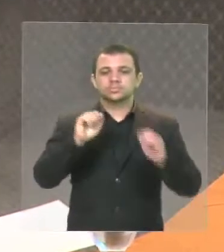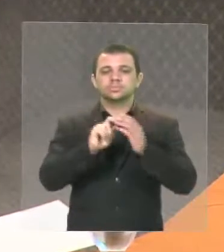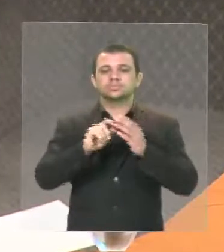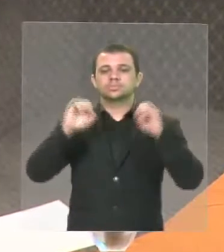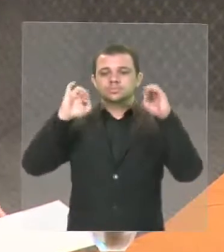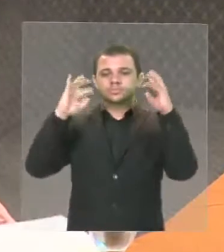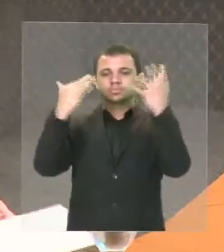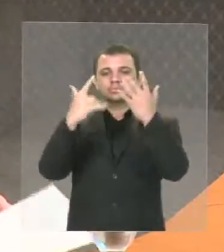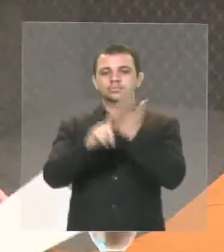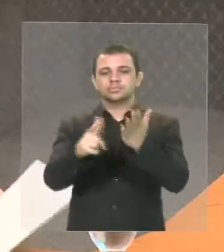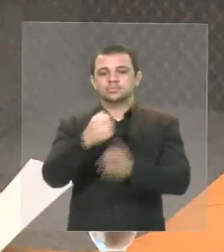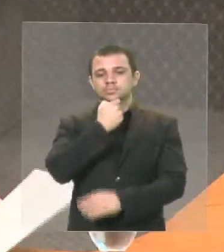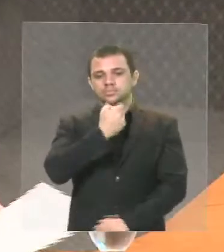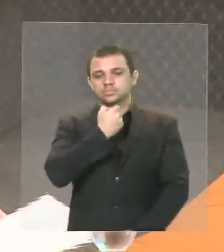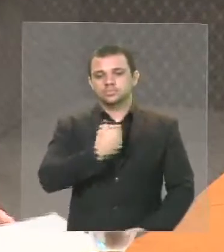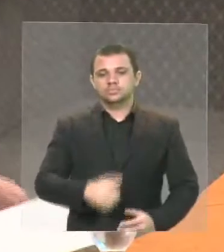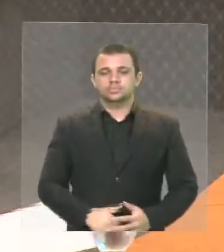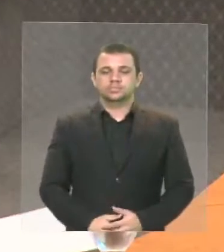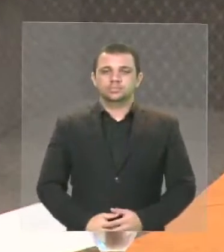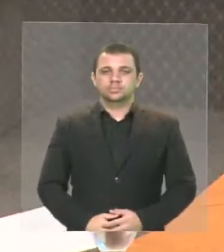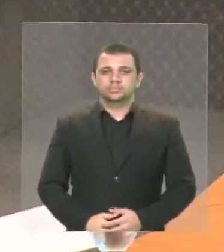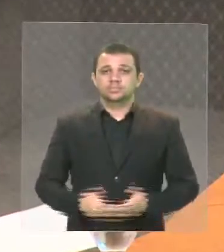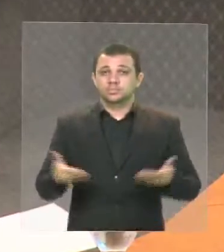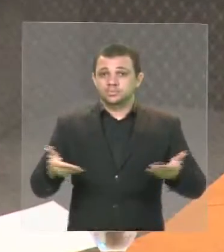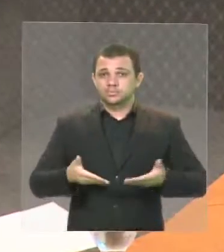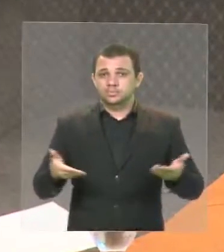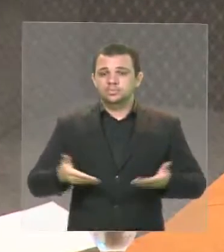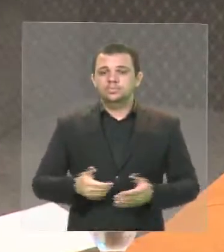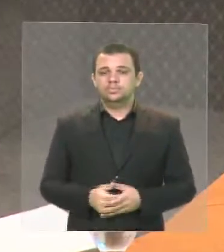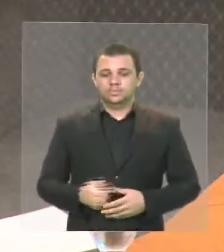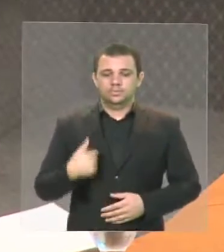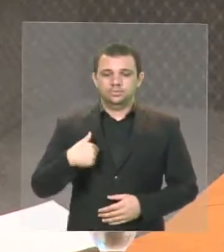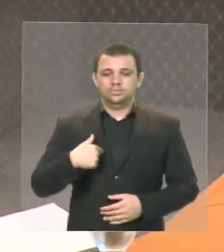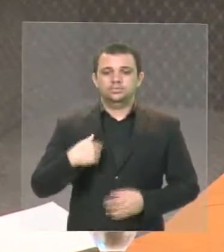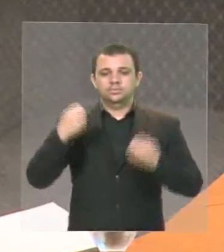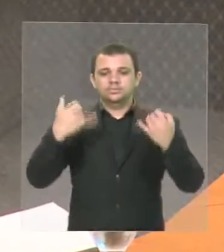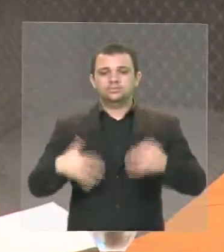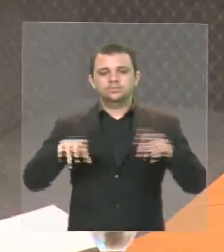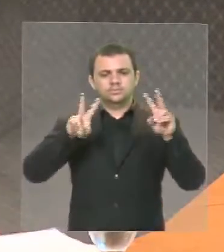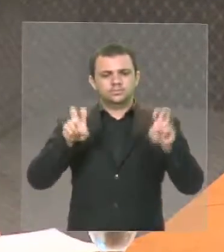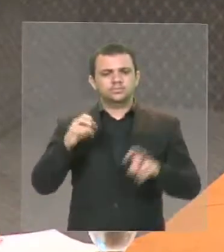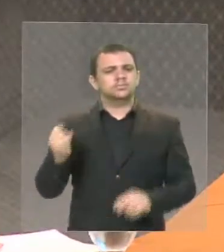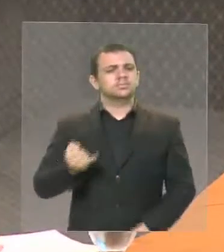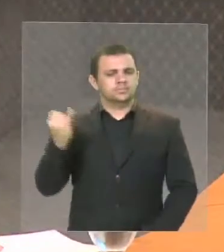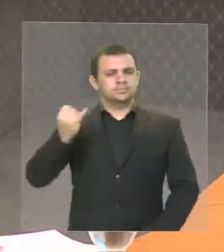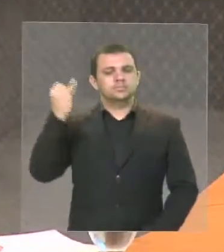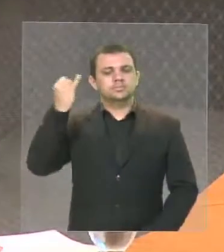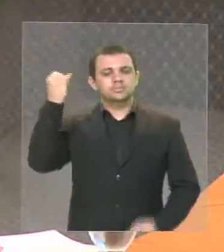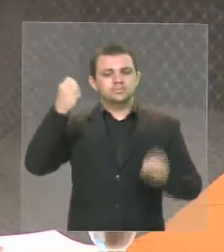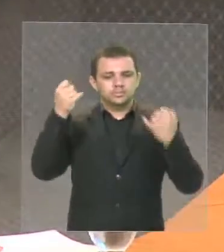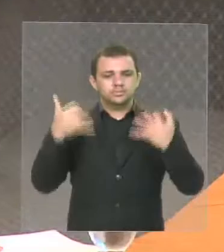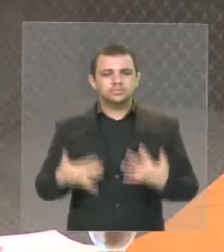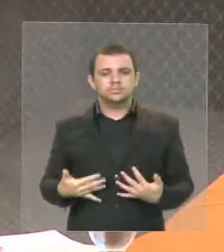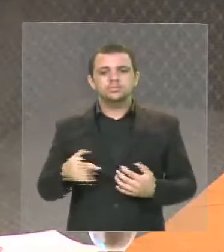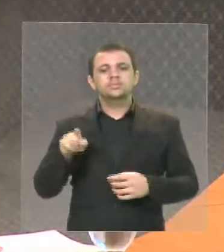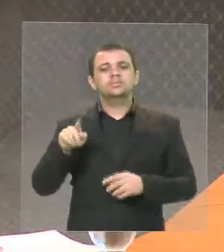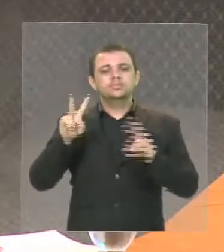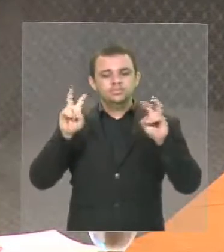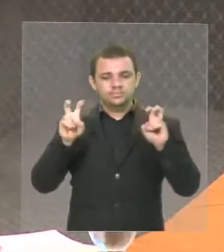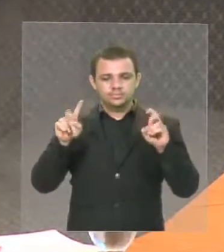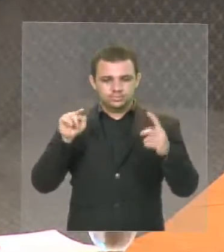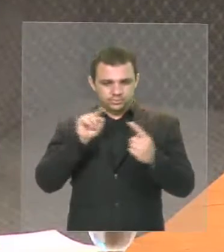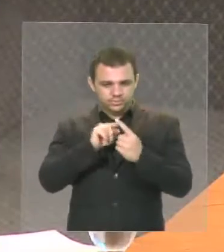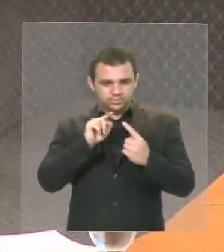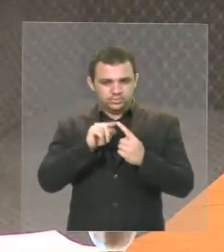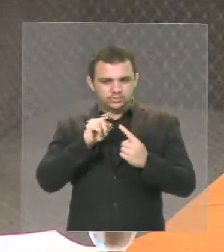galeria, imprensa. Hoje eu tenho um assunto importante para tratar que interessa muito